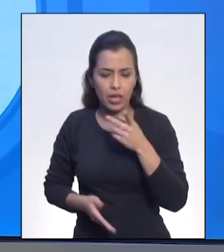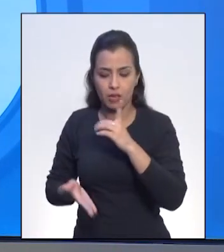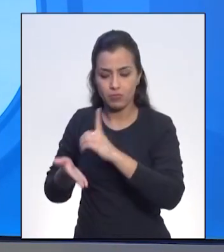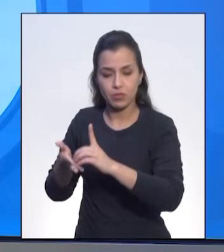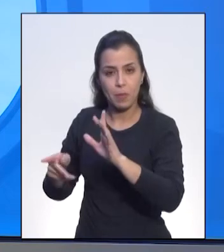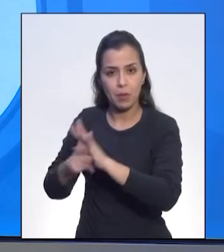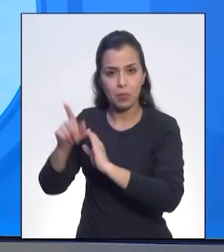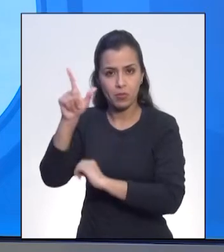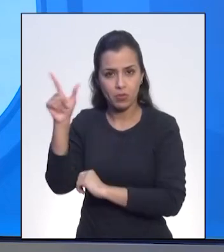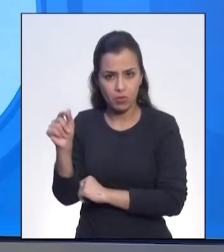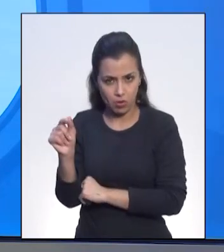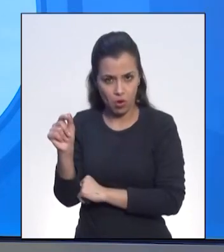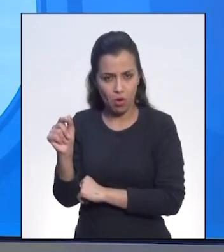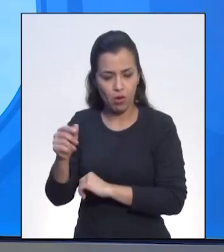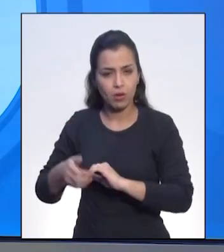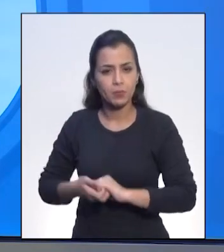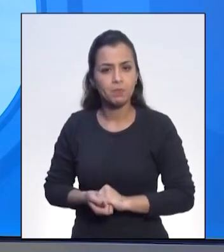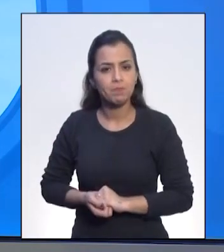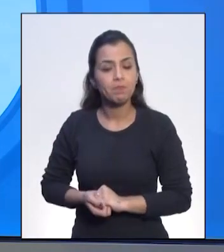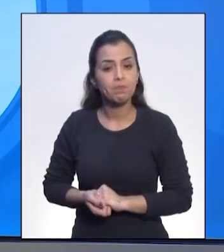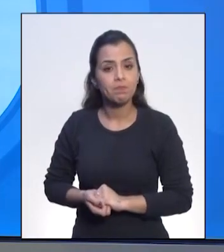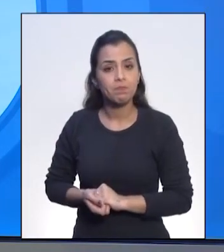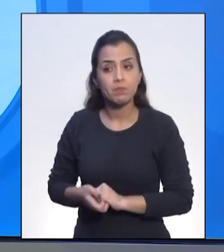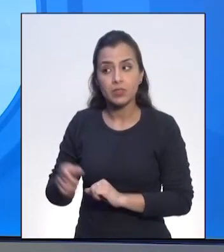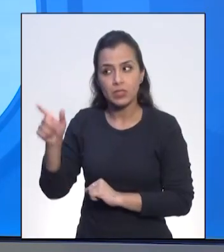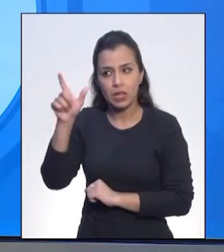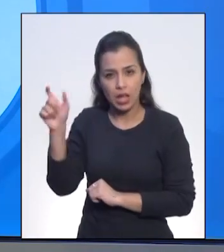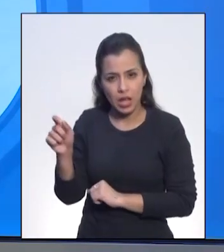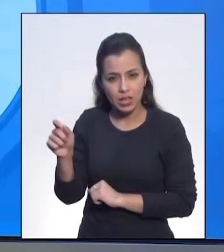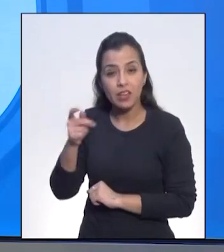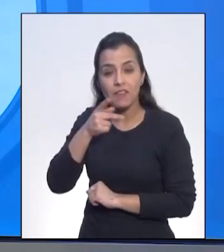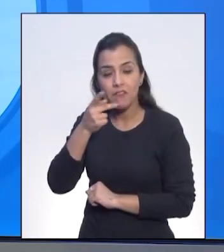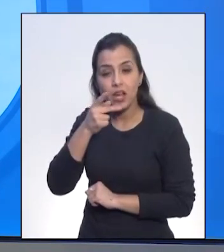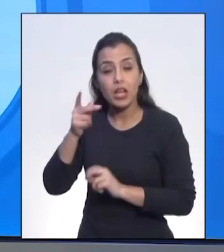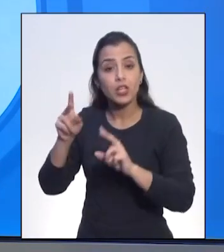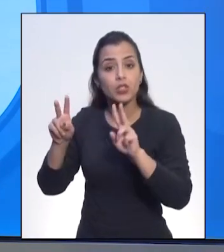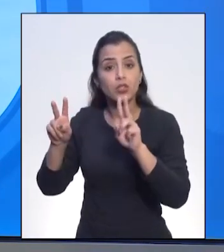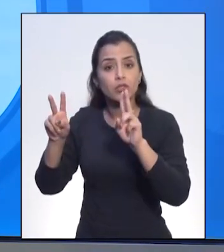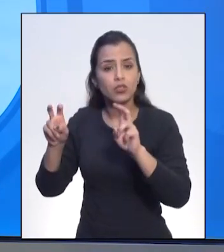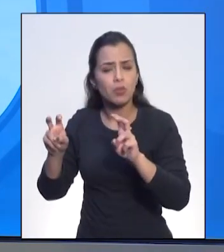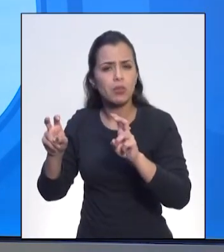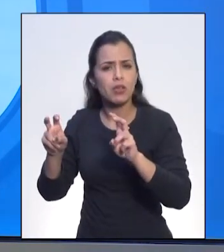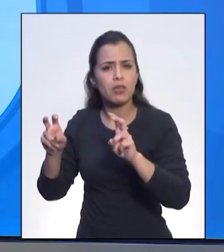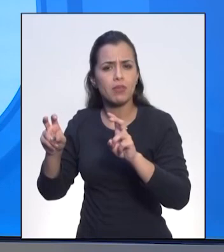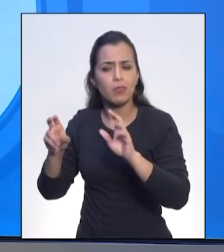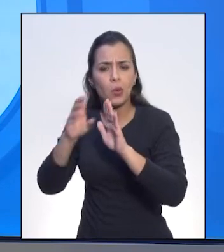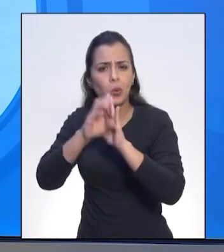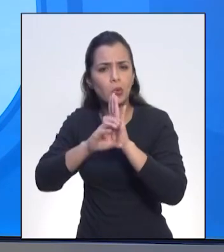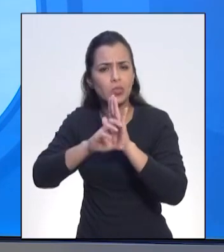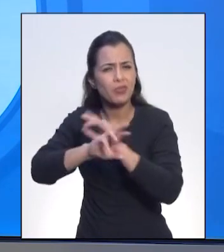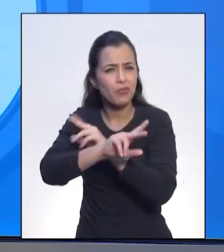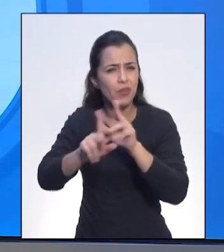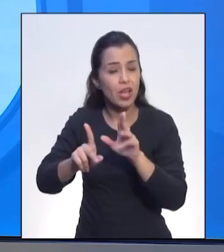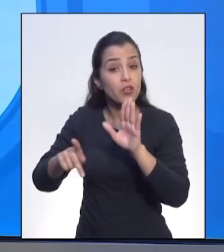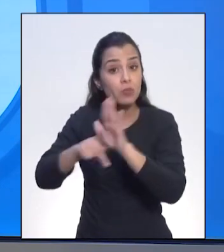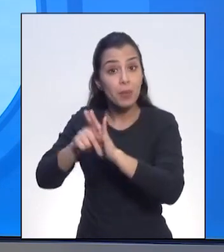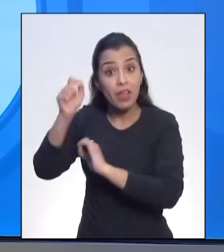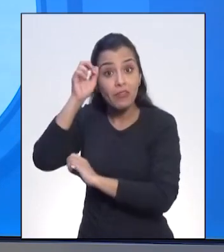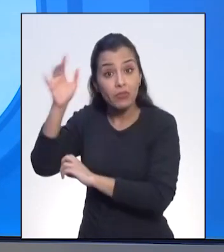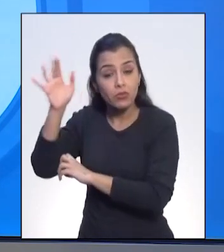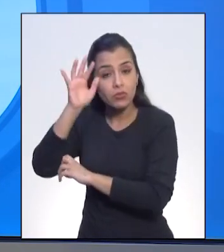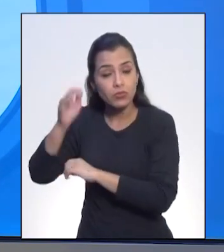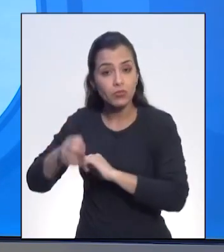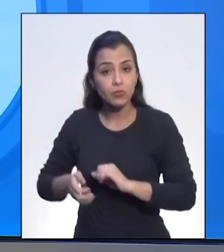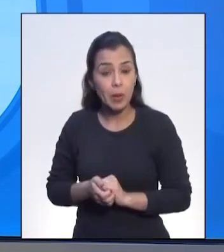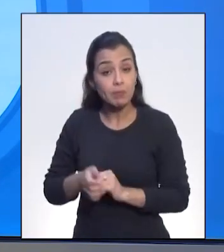italiano Nicola Baiano, onde ele traz diversos conceitos, diversos verbetes da filosofia. E é